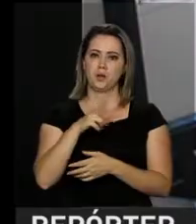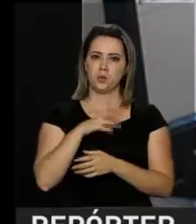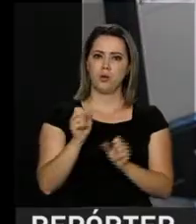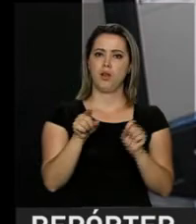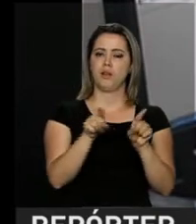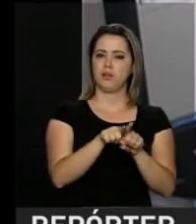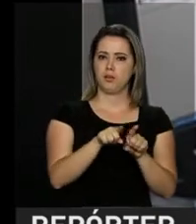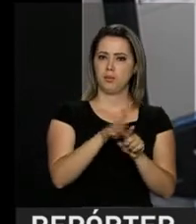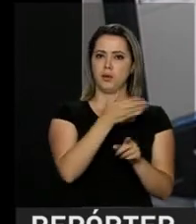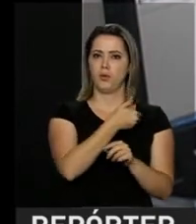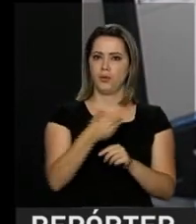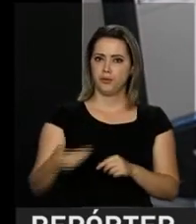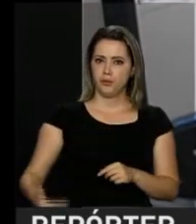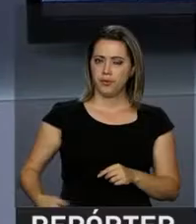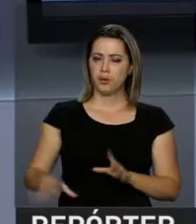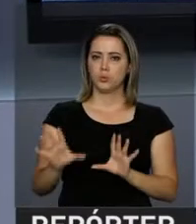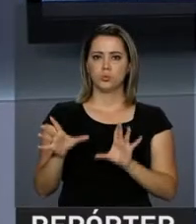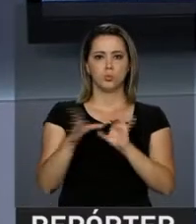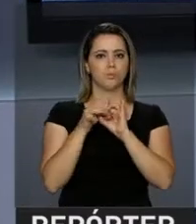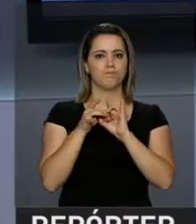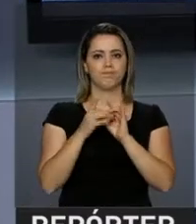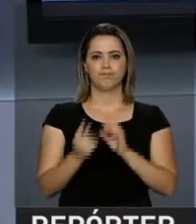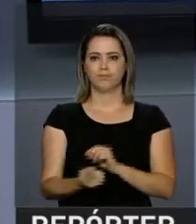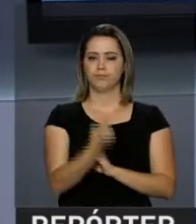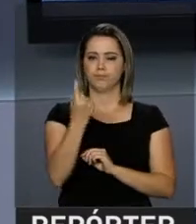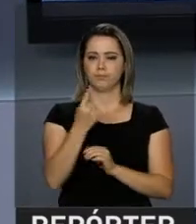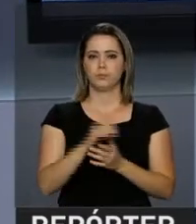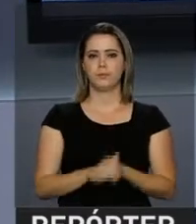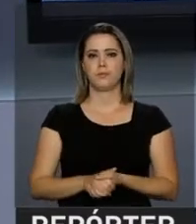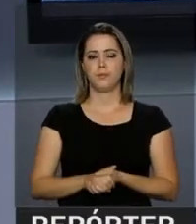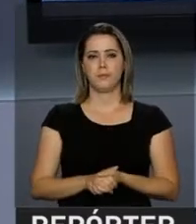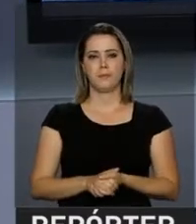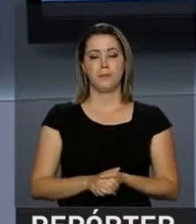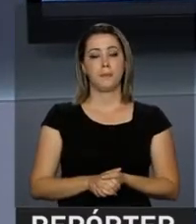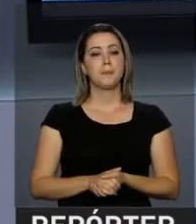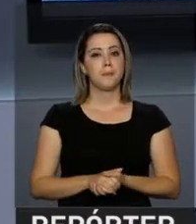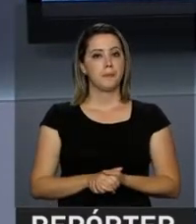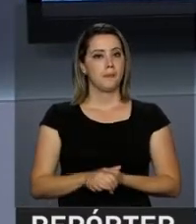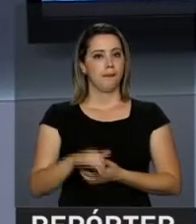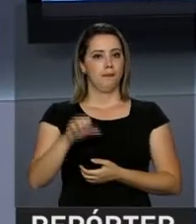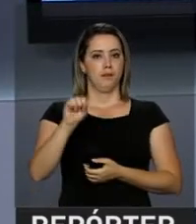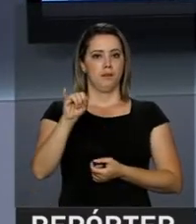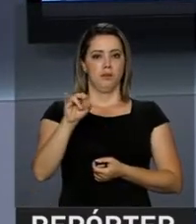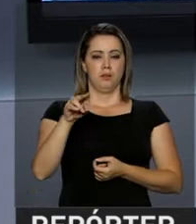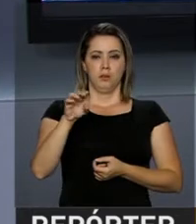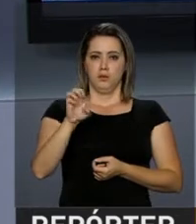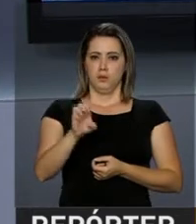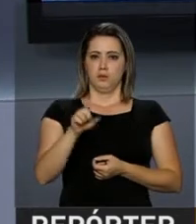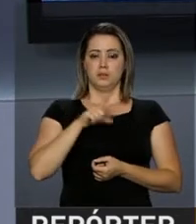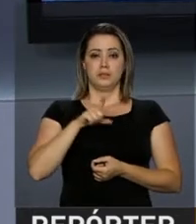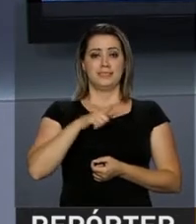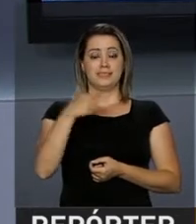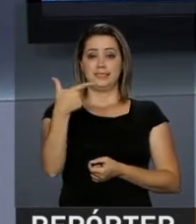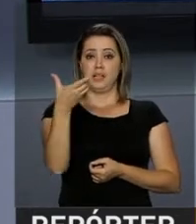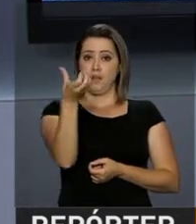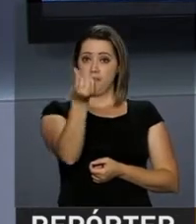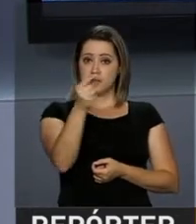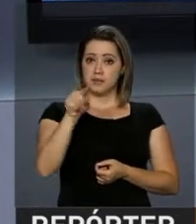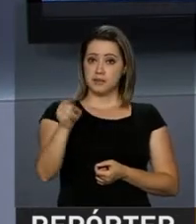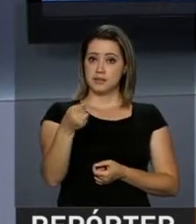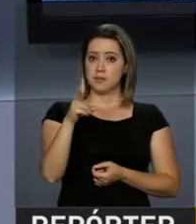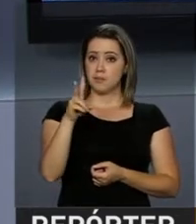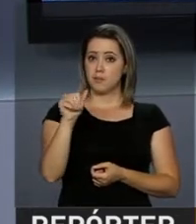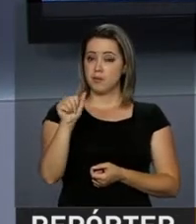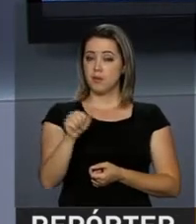as mesmas regras o sine sistema nacional de emprego tem 26 mil vagas disponíveis